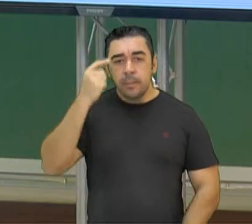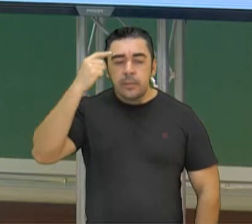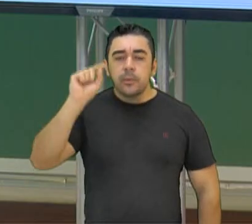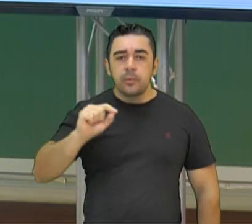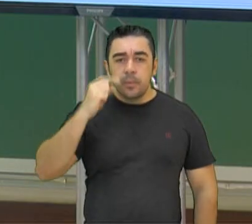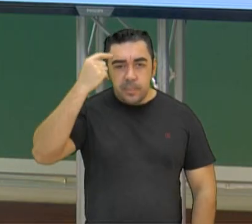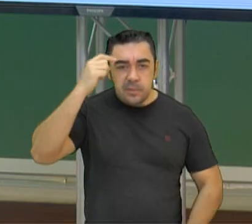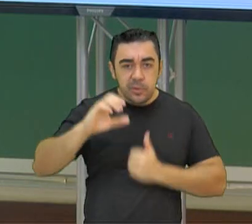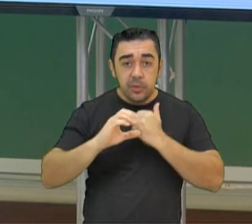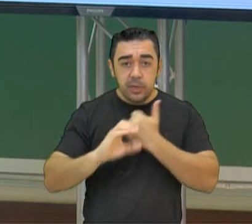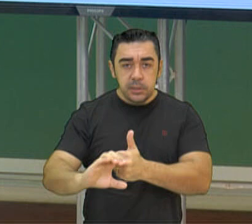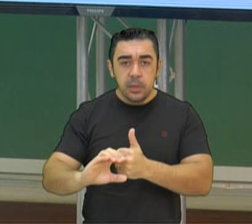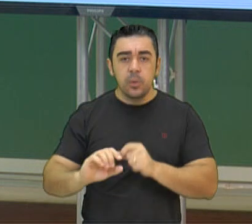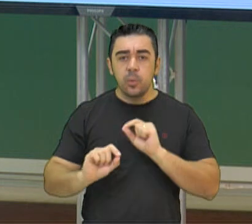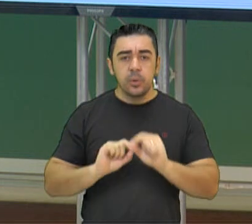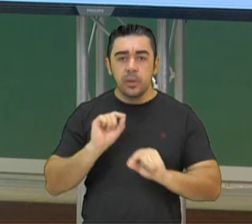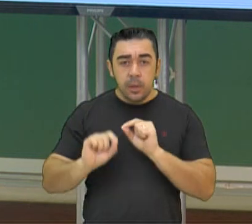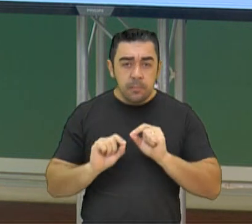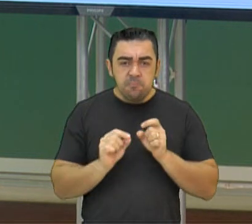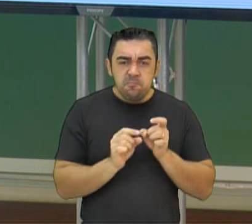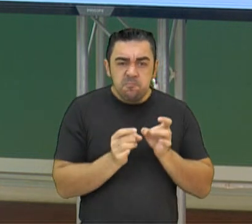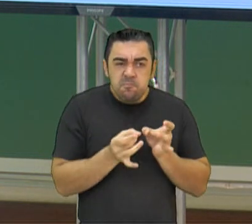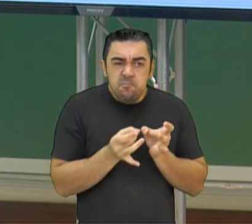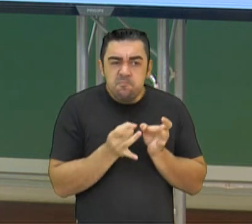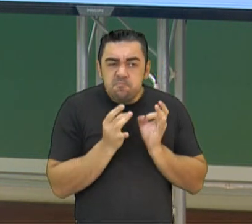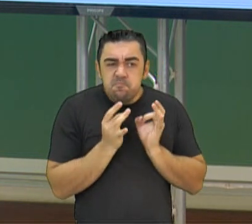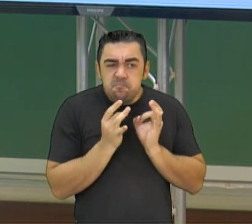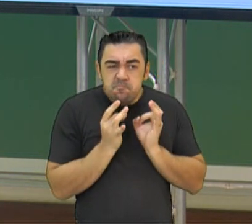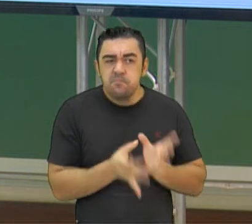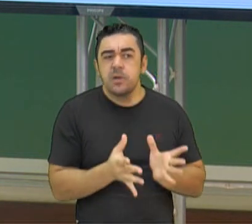cristão deveria abandonar